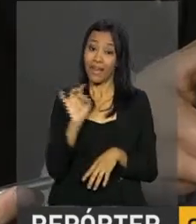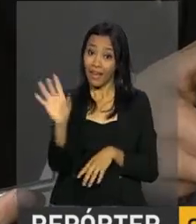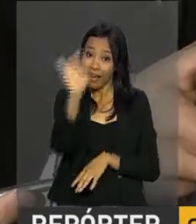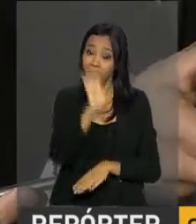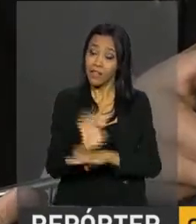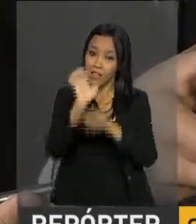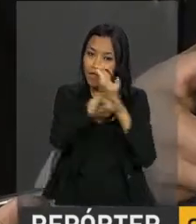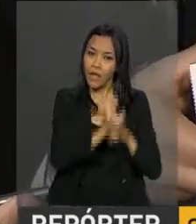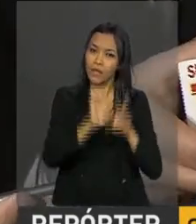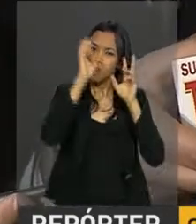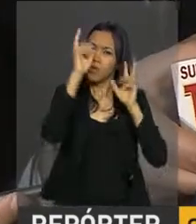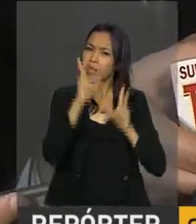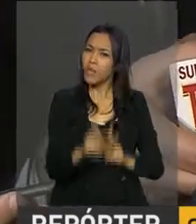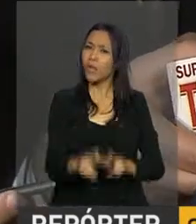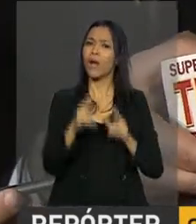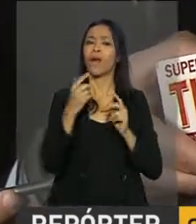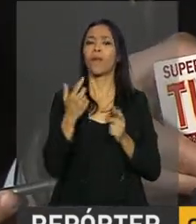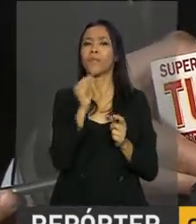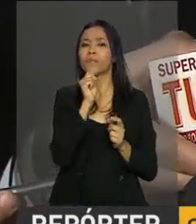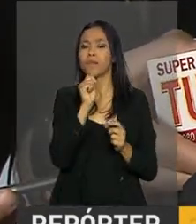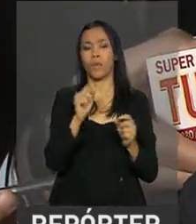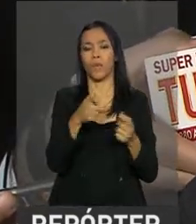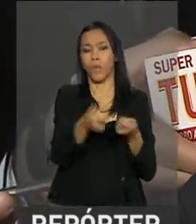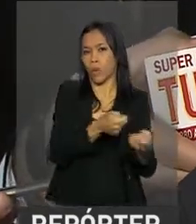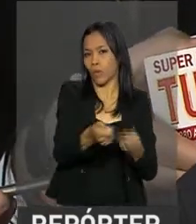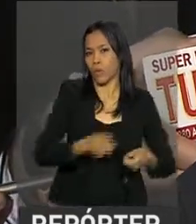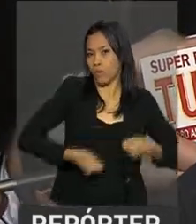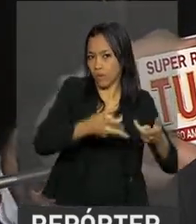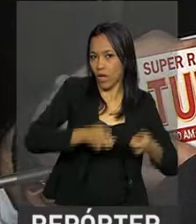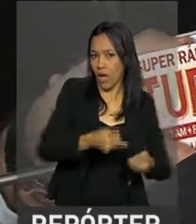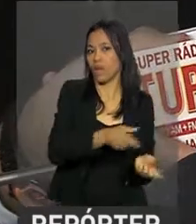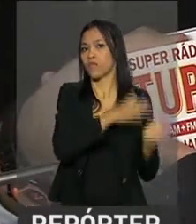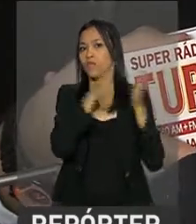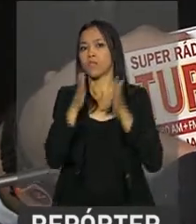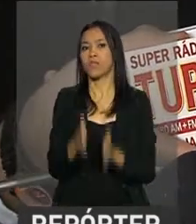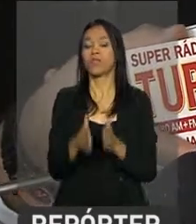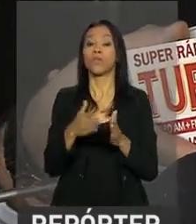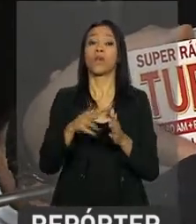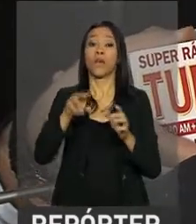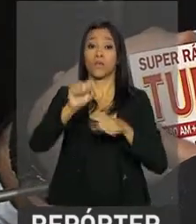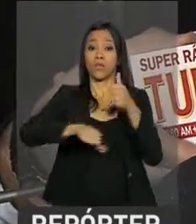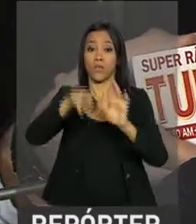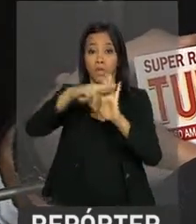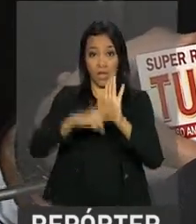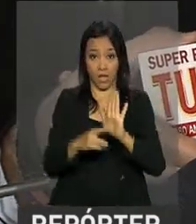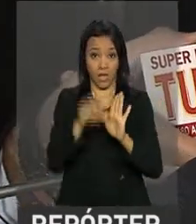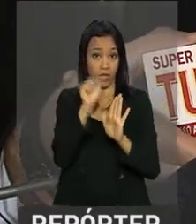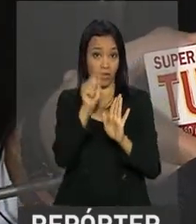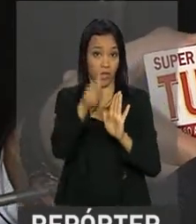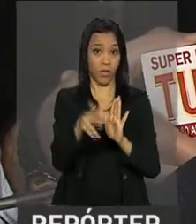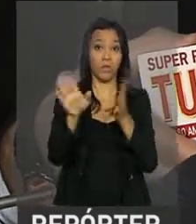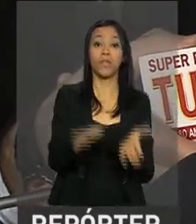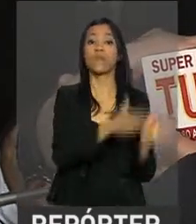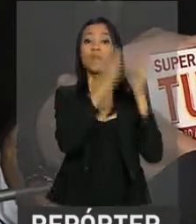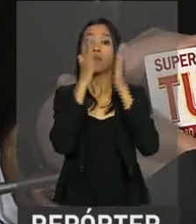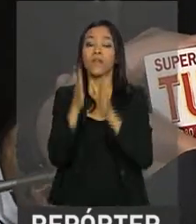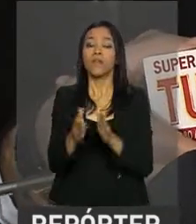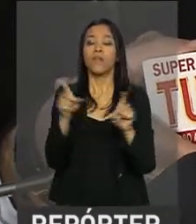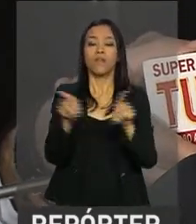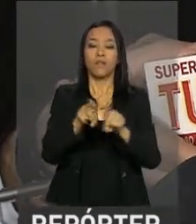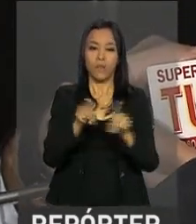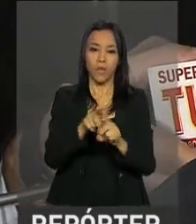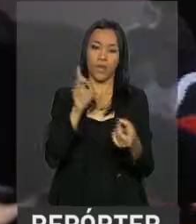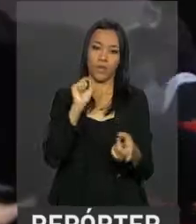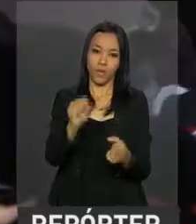semelhantes no que diz respeito a controle de gasto, no que diz respeito à reforma previdenciária e que no que diz respeito ao financiamento